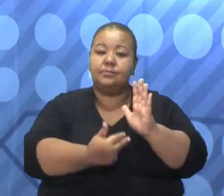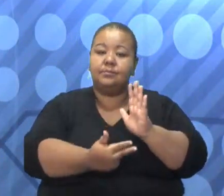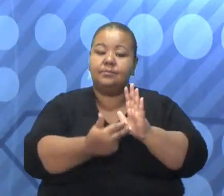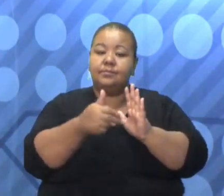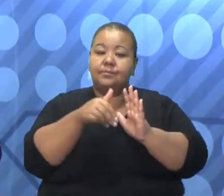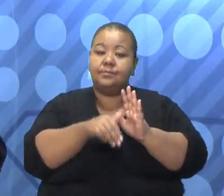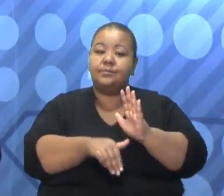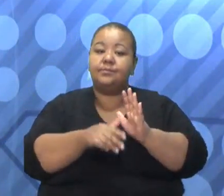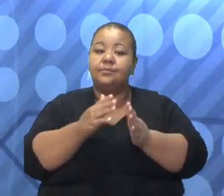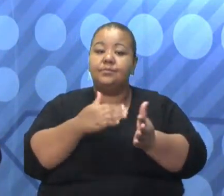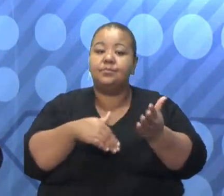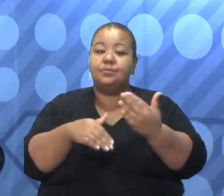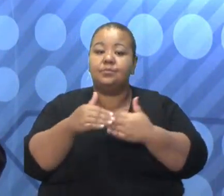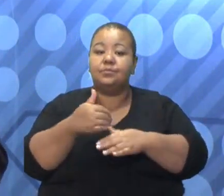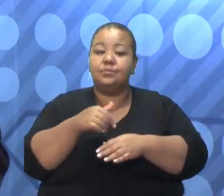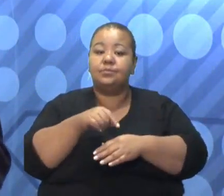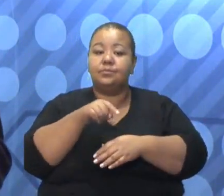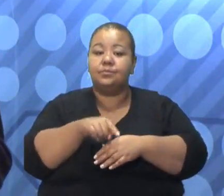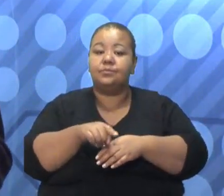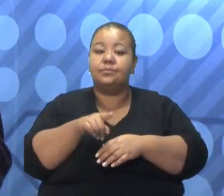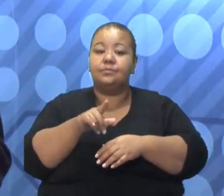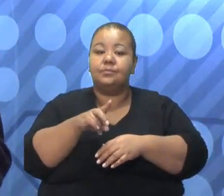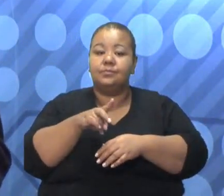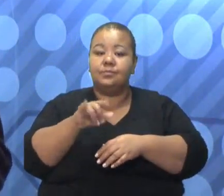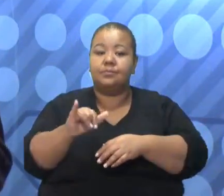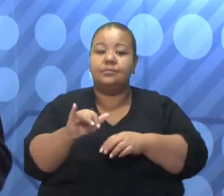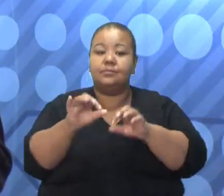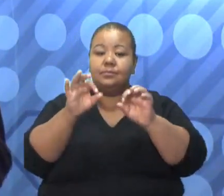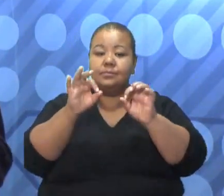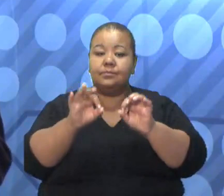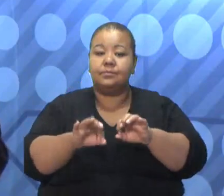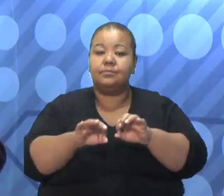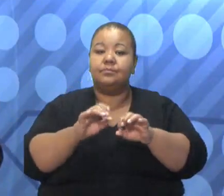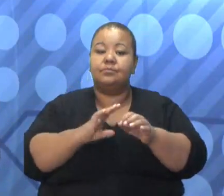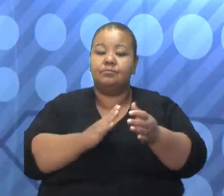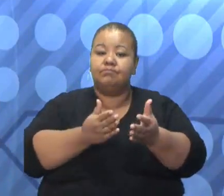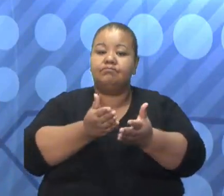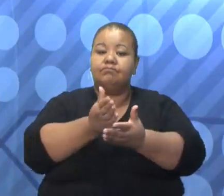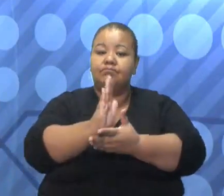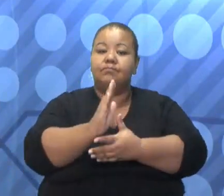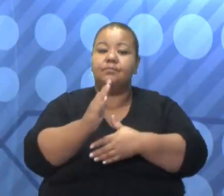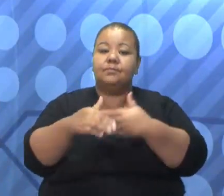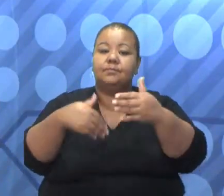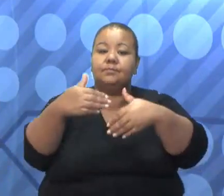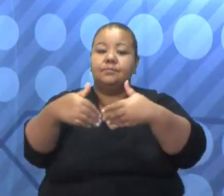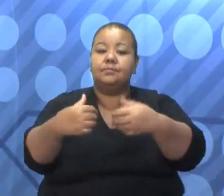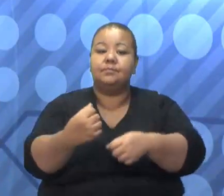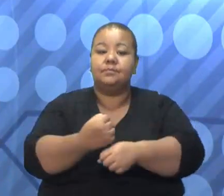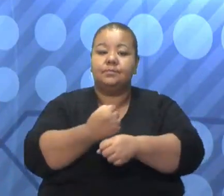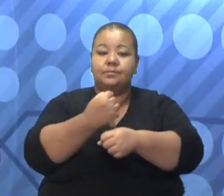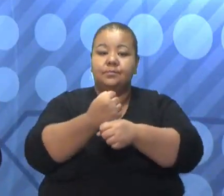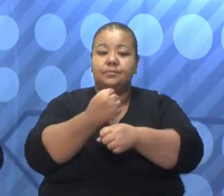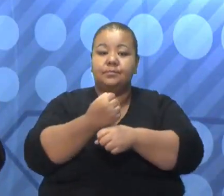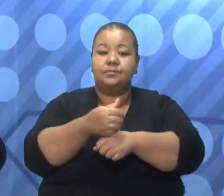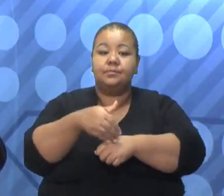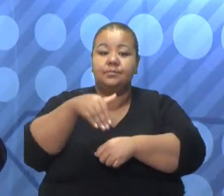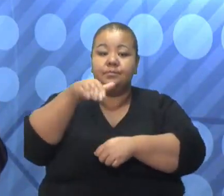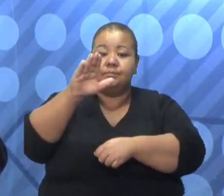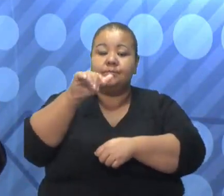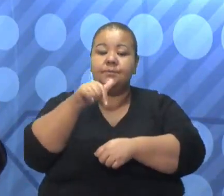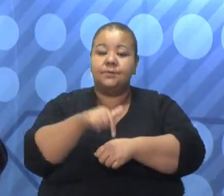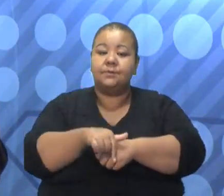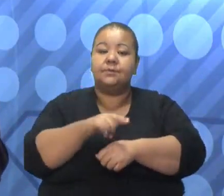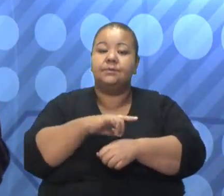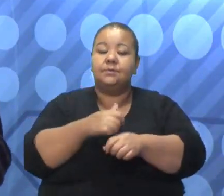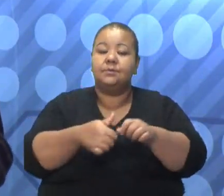distribuído, e tudo isso vai determinar com certeza, né, o êxito de um processo produtivo. Quanto mais eu trabalho no layout, mais adapto